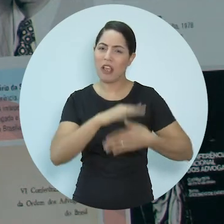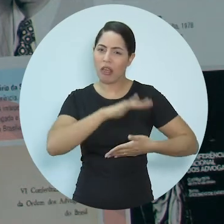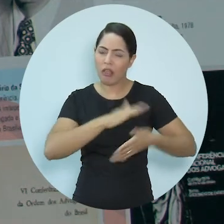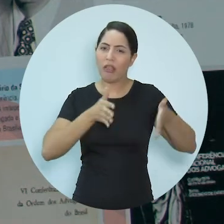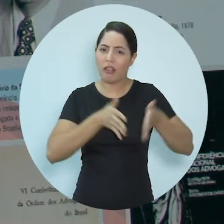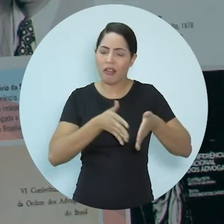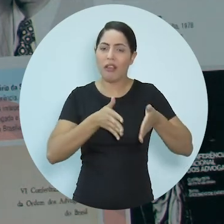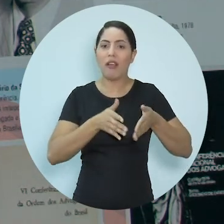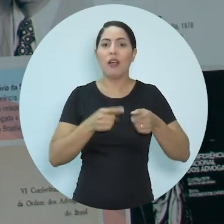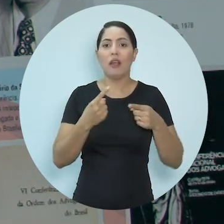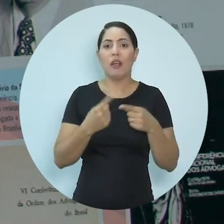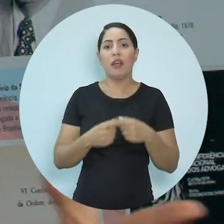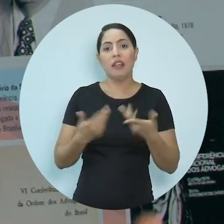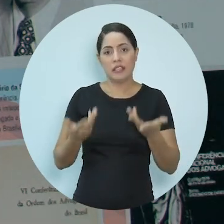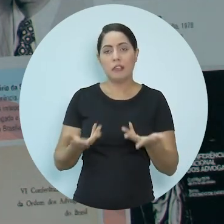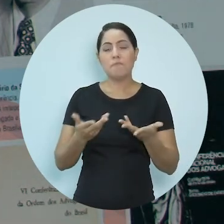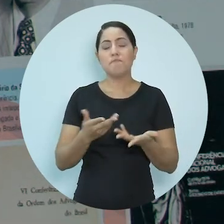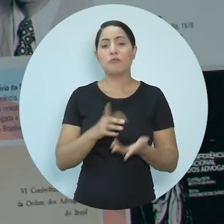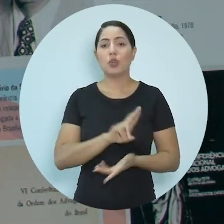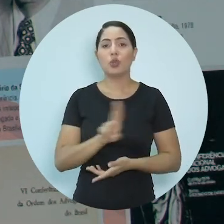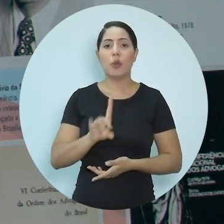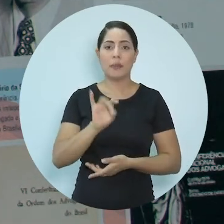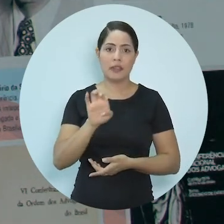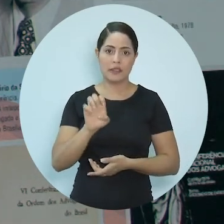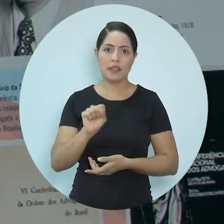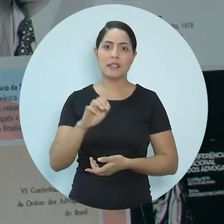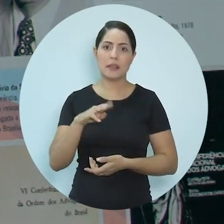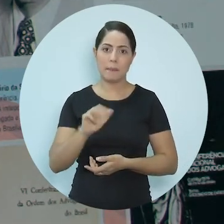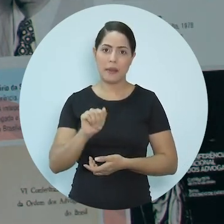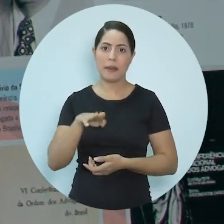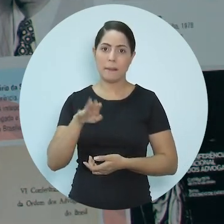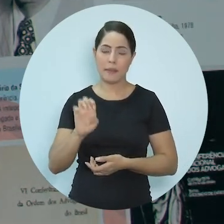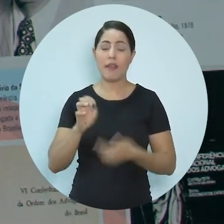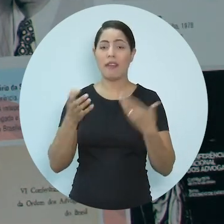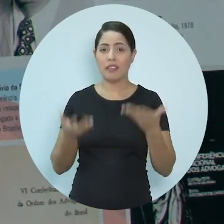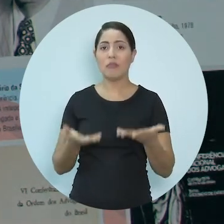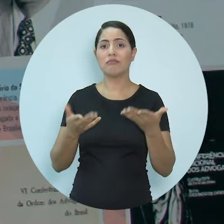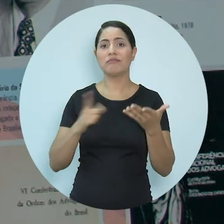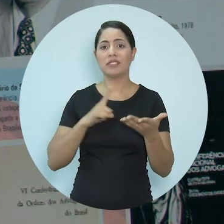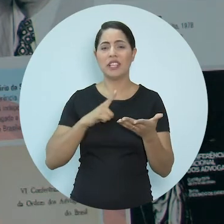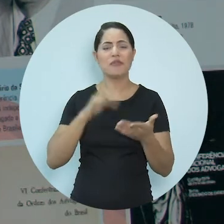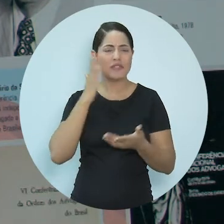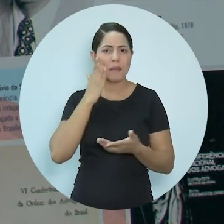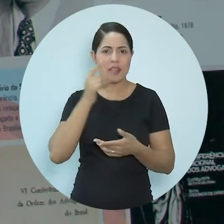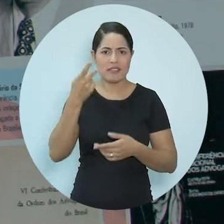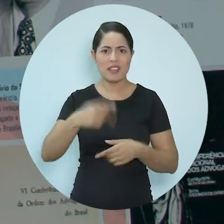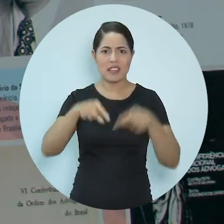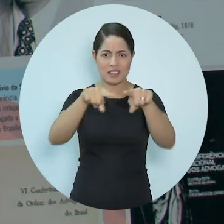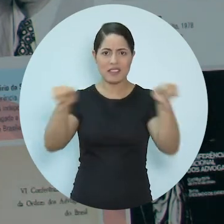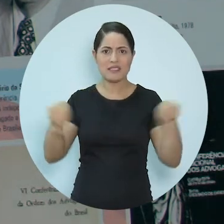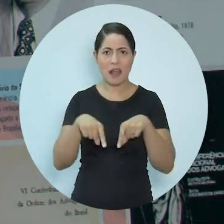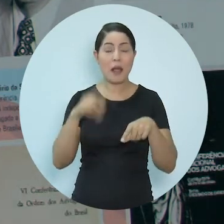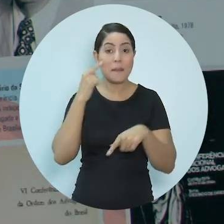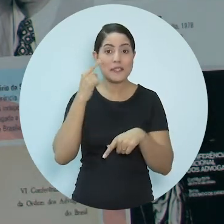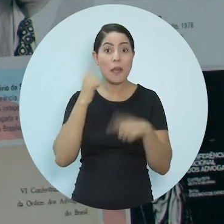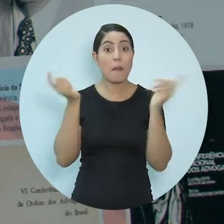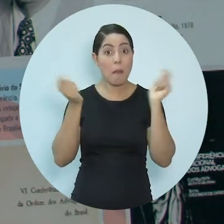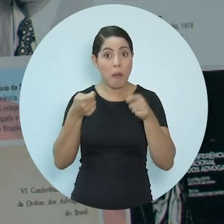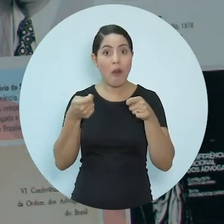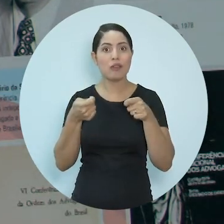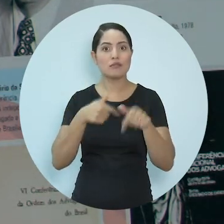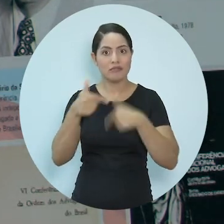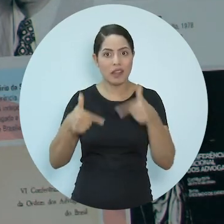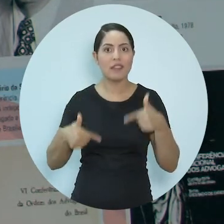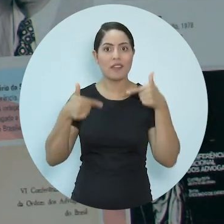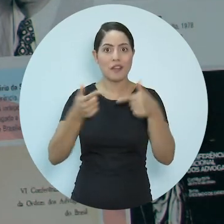preciso tirar o leite. E quando eu soube da inauguração da sala de amamentação e de fraldário, eu percebi que eu sim poderia retornar